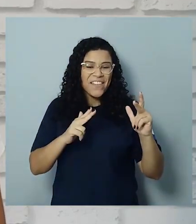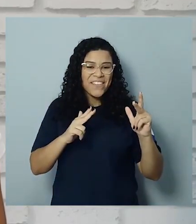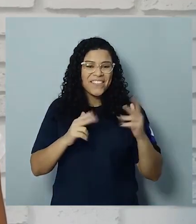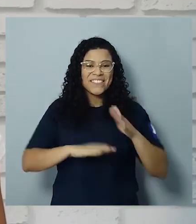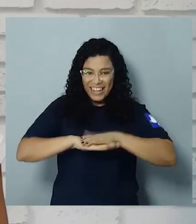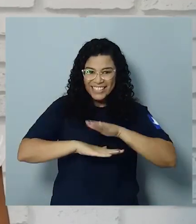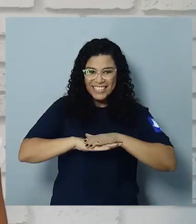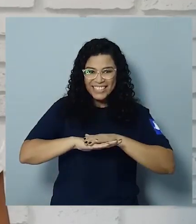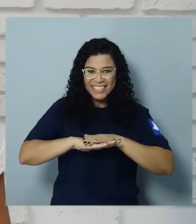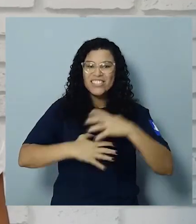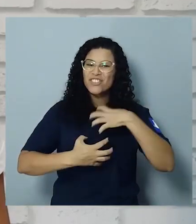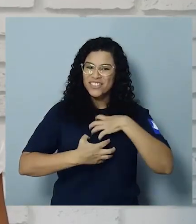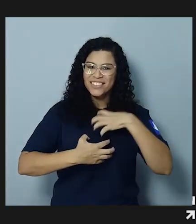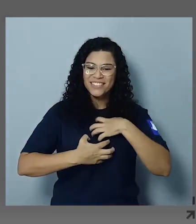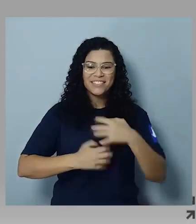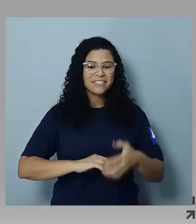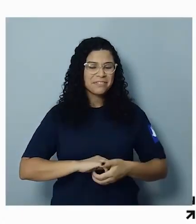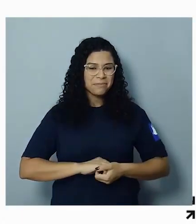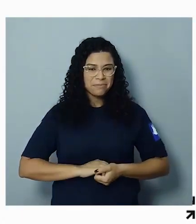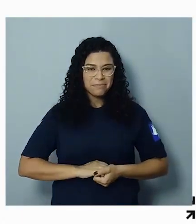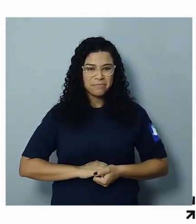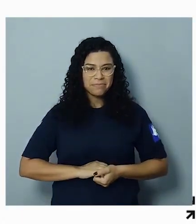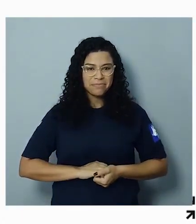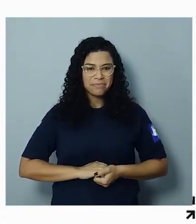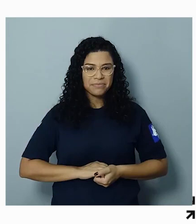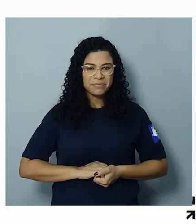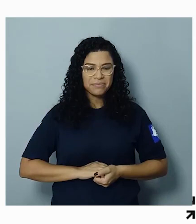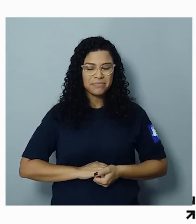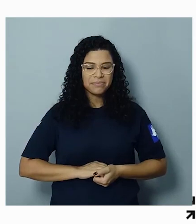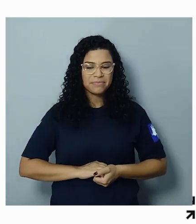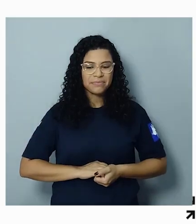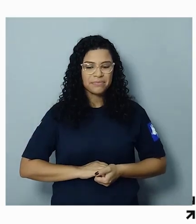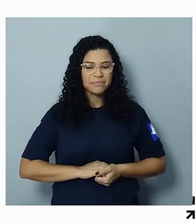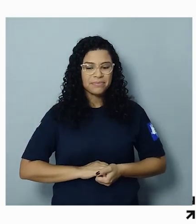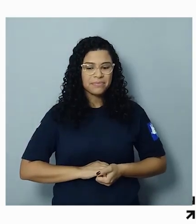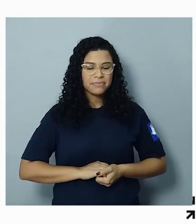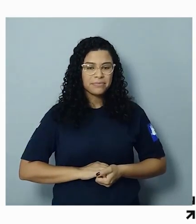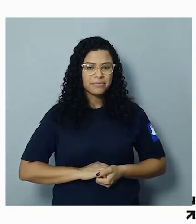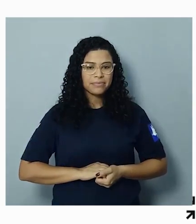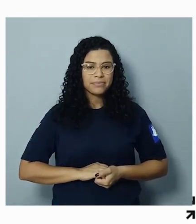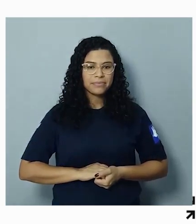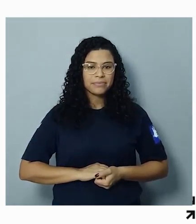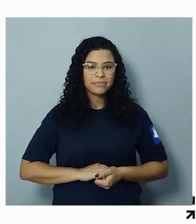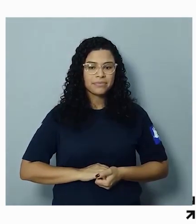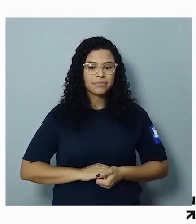imitar tudo bem vamos lá e E aí